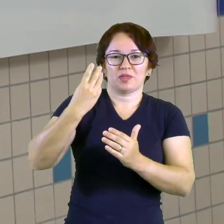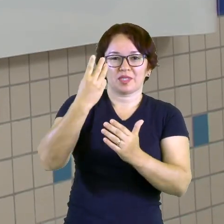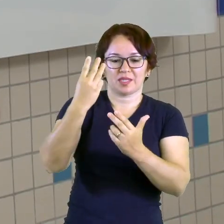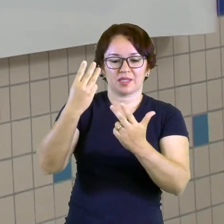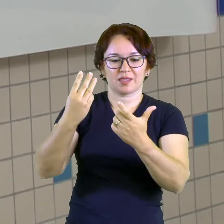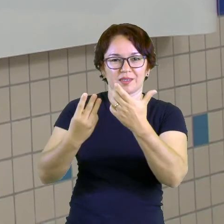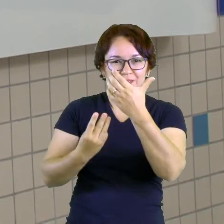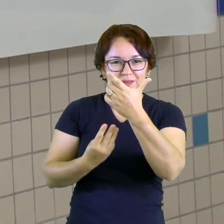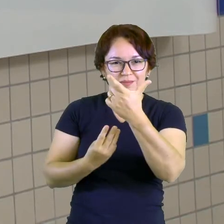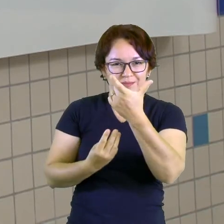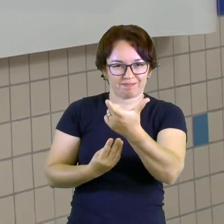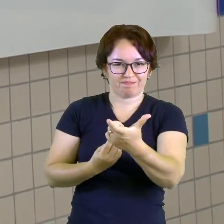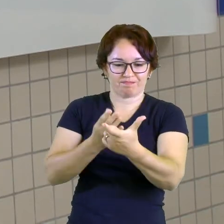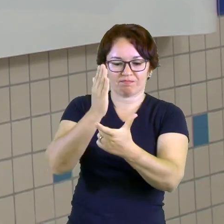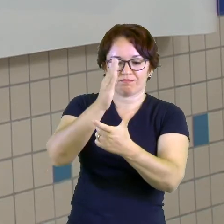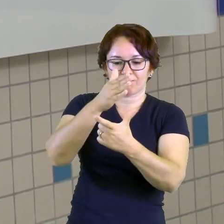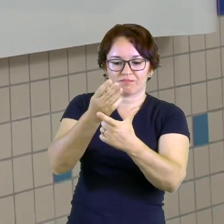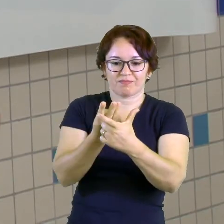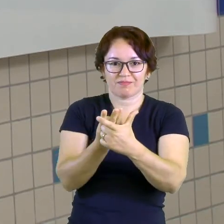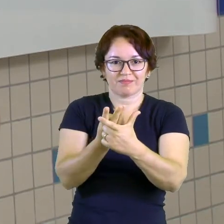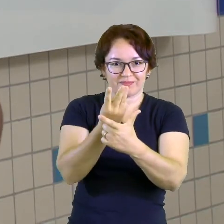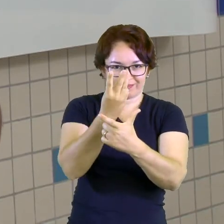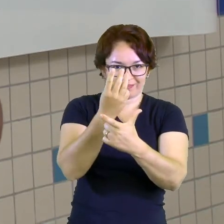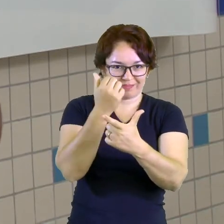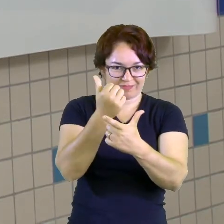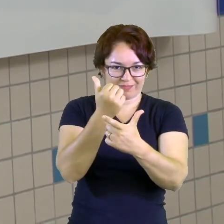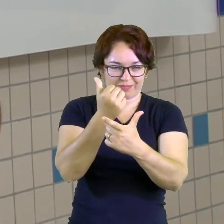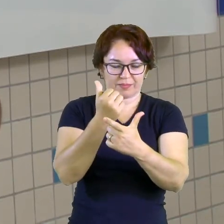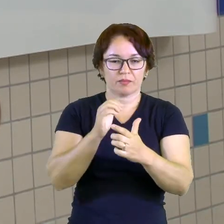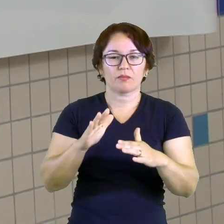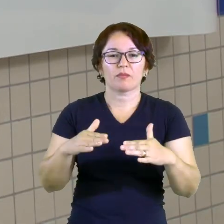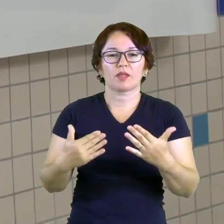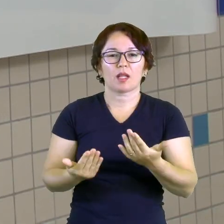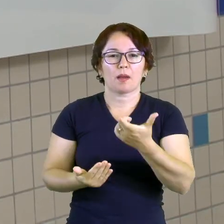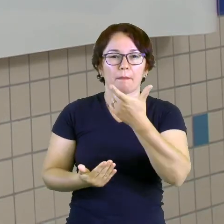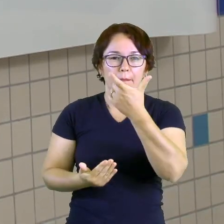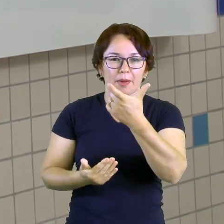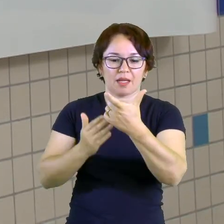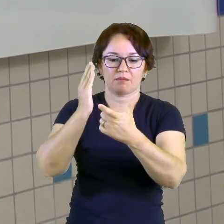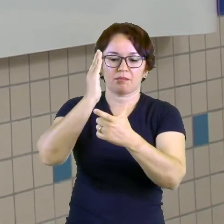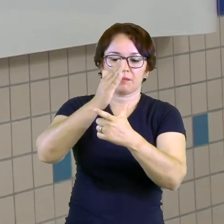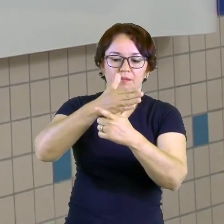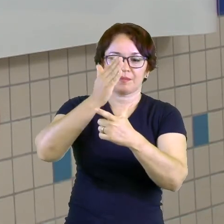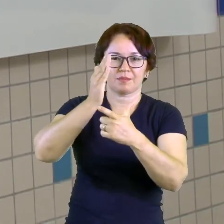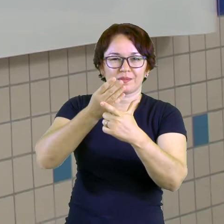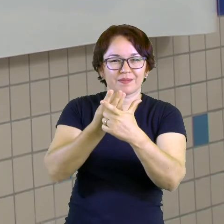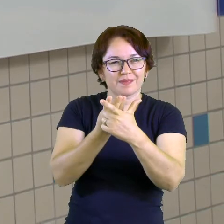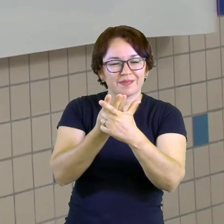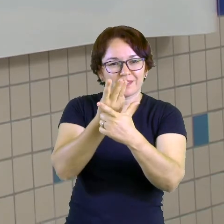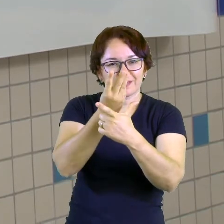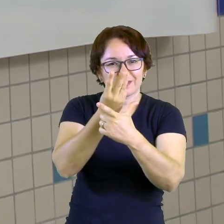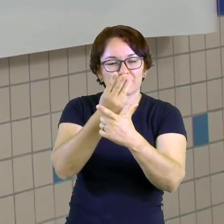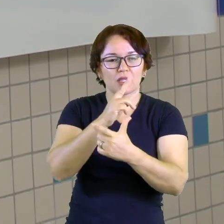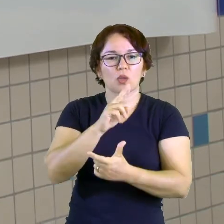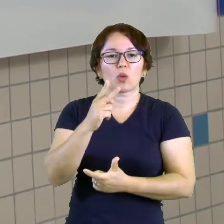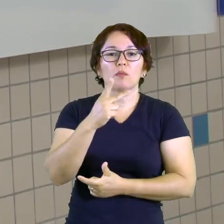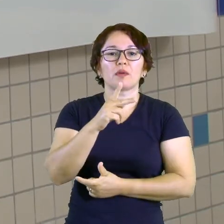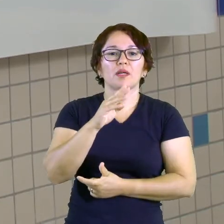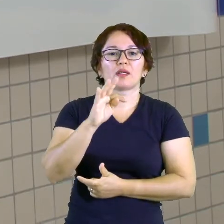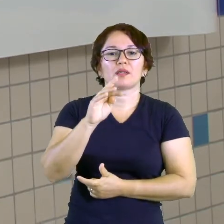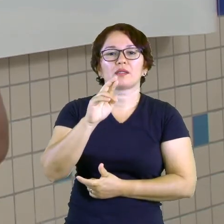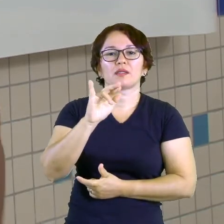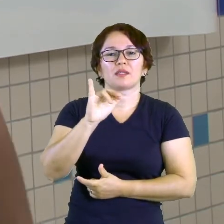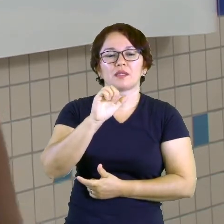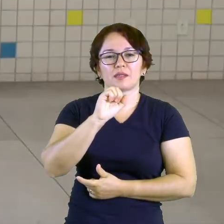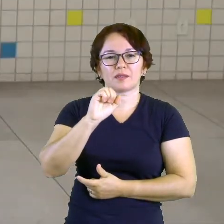Muito bem. Então, uma palavra, quando ela é formada por 3 sílabas, nós chamamos de